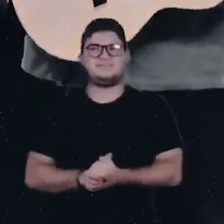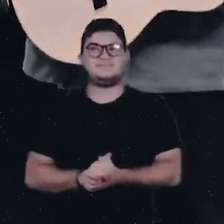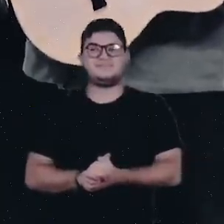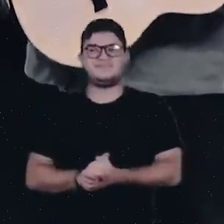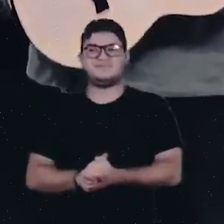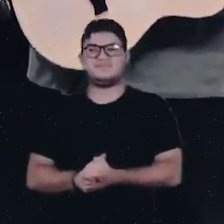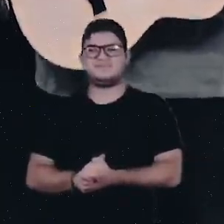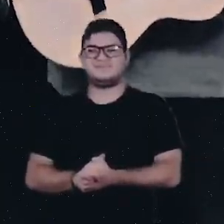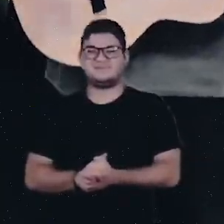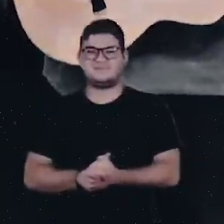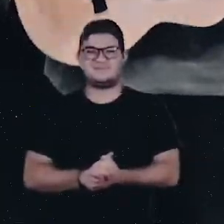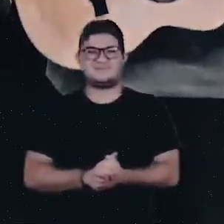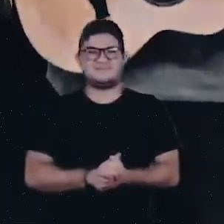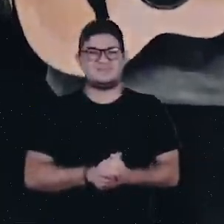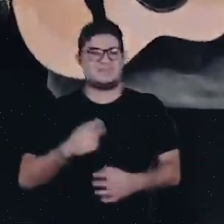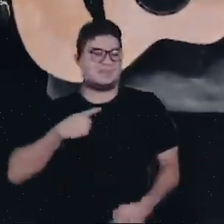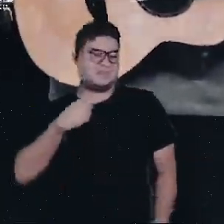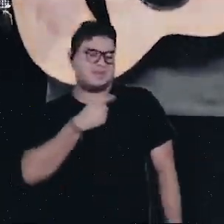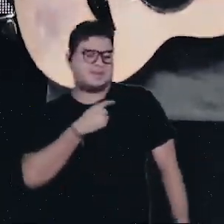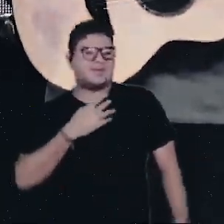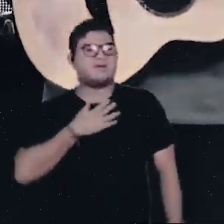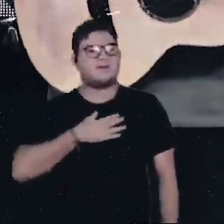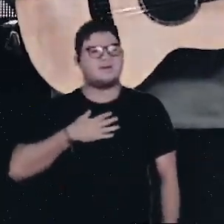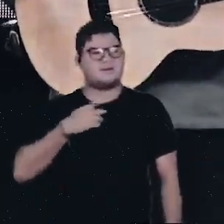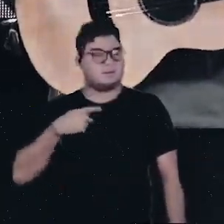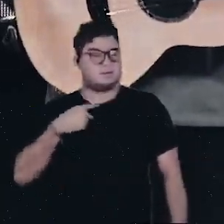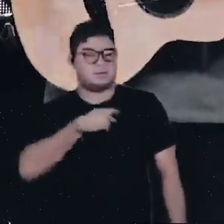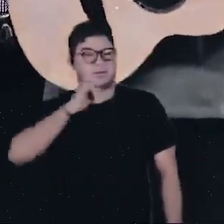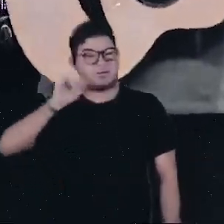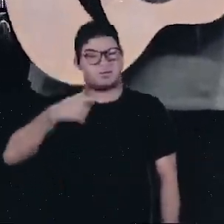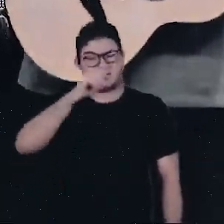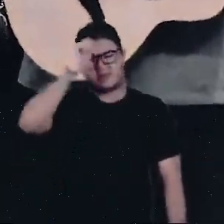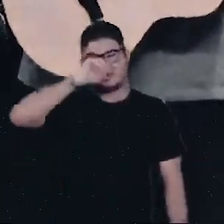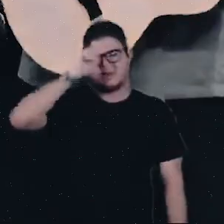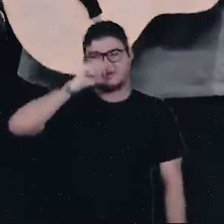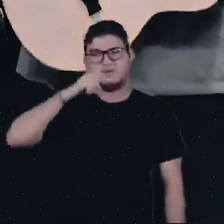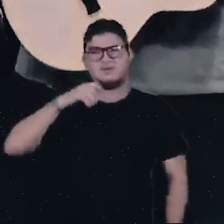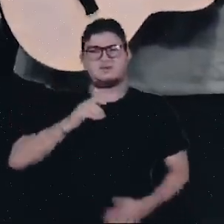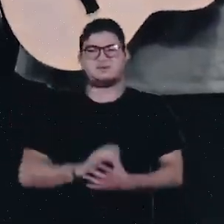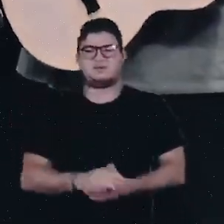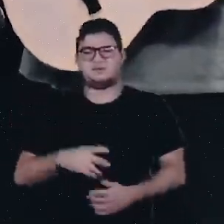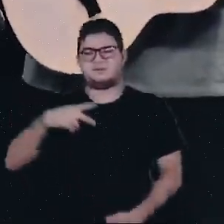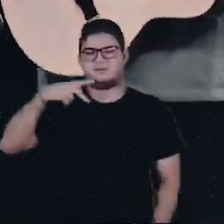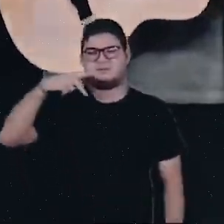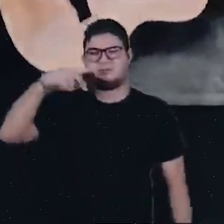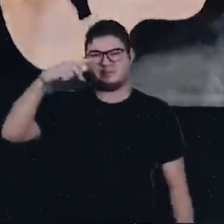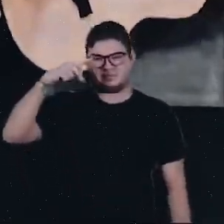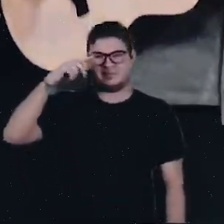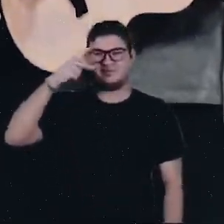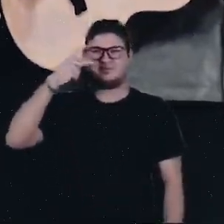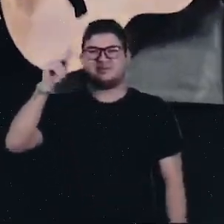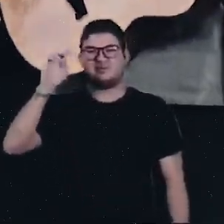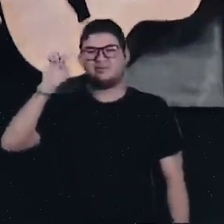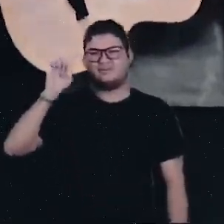É. Pastor gosta, pastor João gosta do Febo. Febo. É isso mesmo, filho?